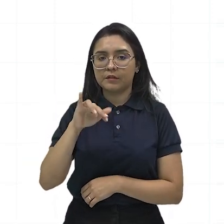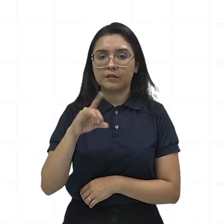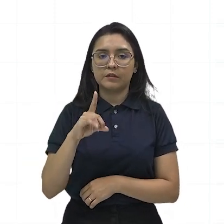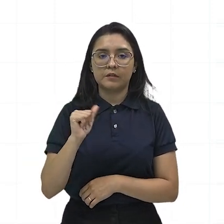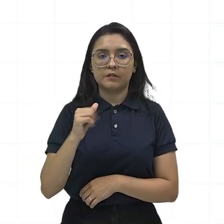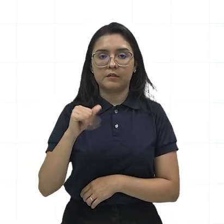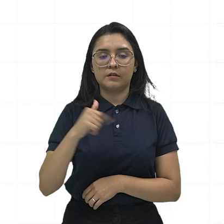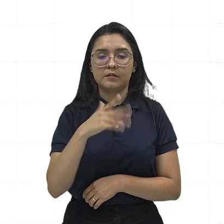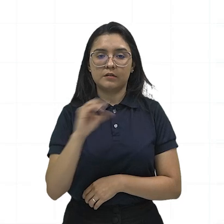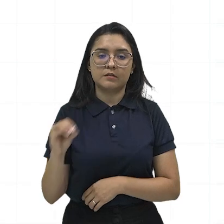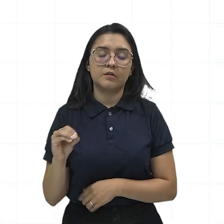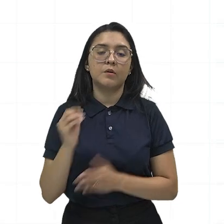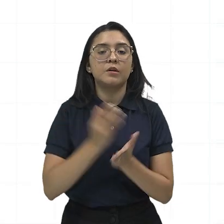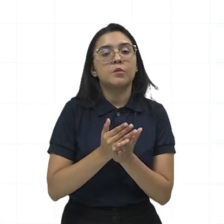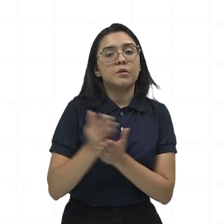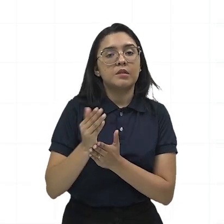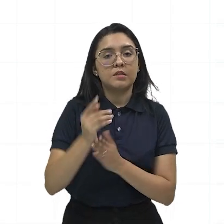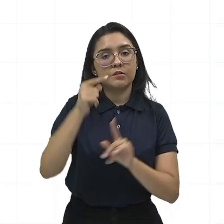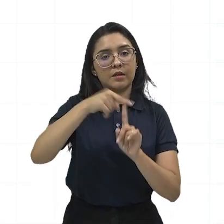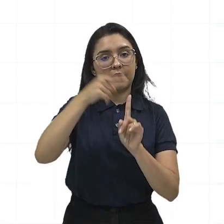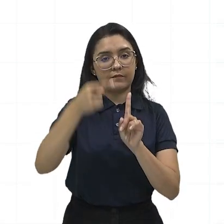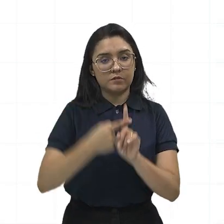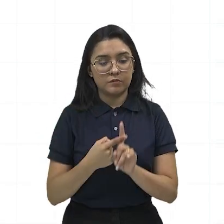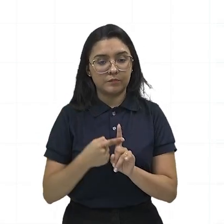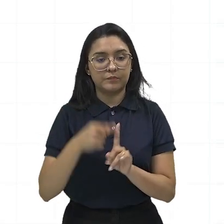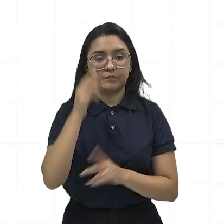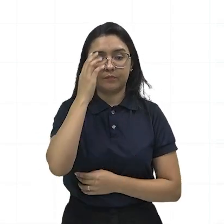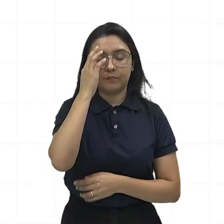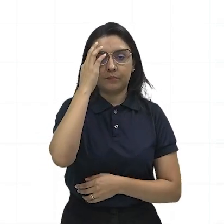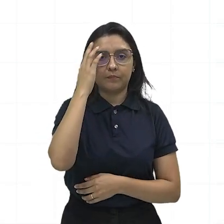o início da gravidez propriamente dito.